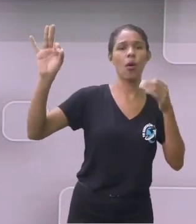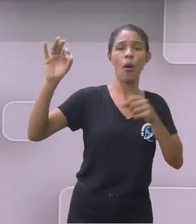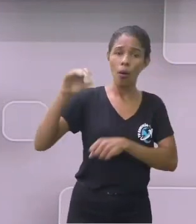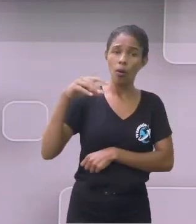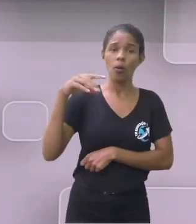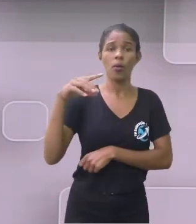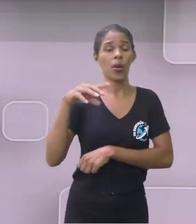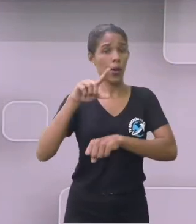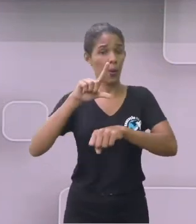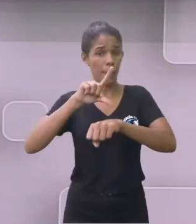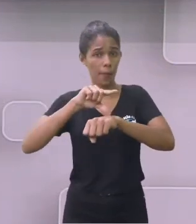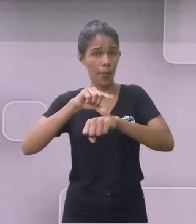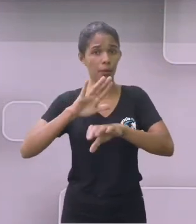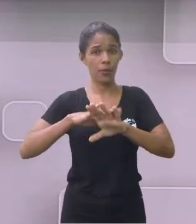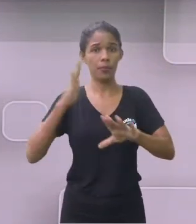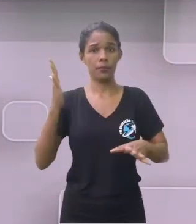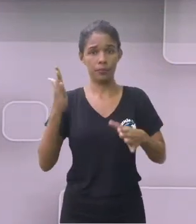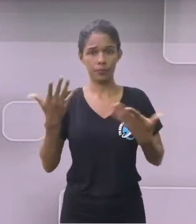longos.